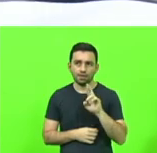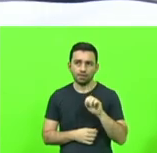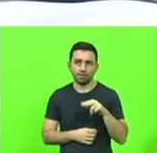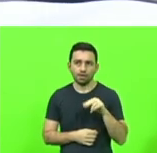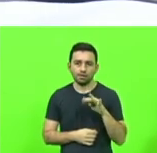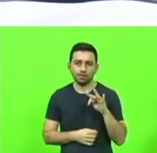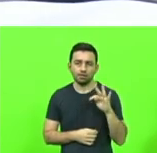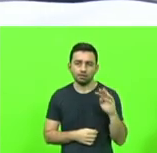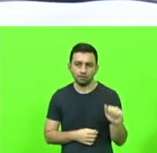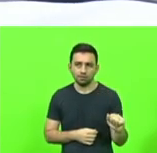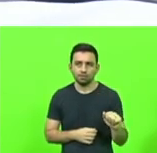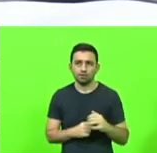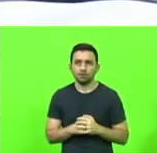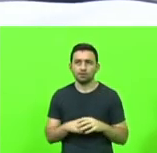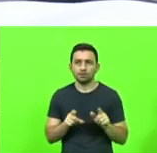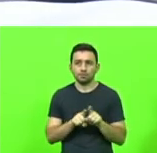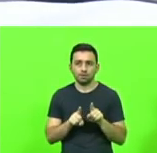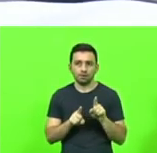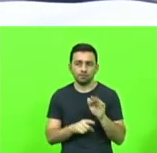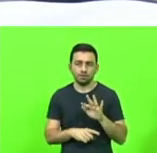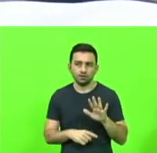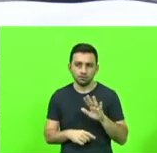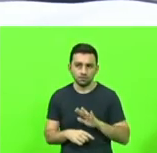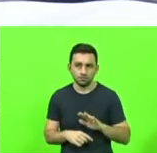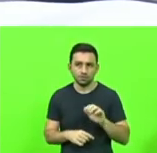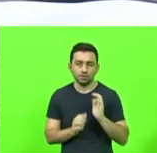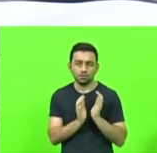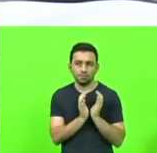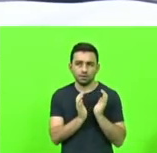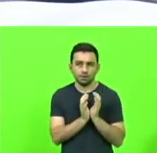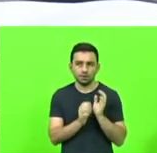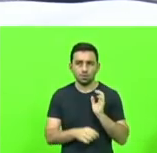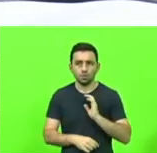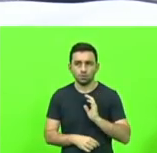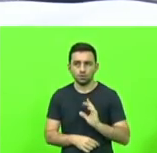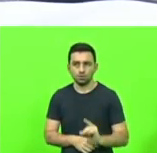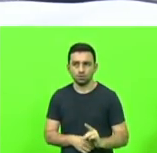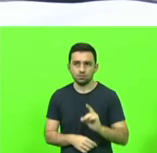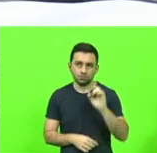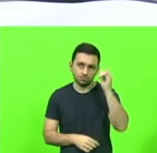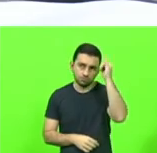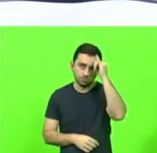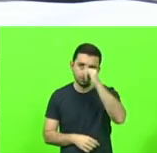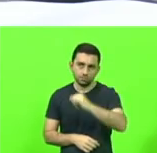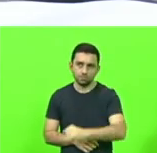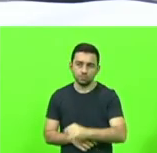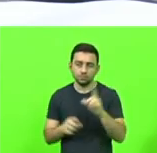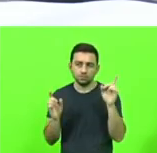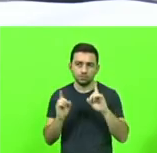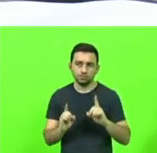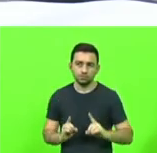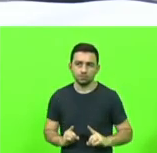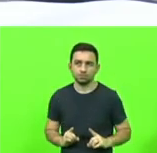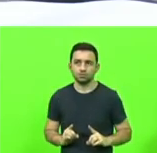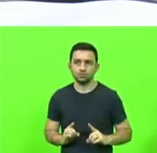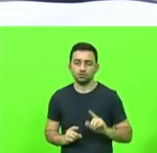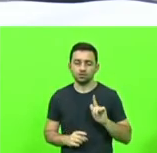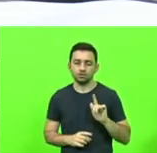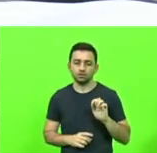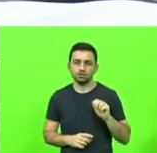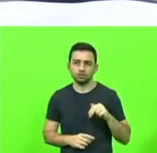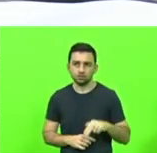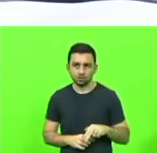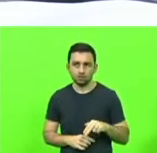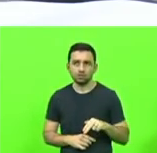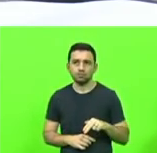Francisco, a Federação das APAES Santa Catarina, coordenador estadual de prevenção de deficiências, senhor Jean Marcos